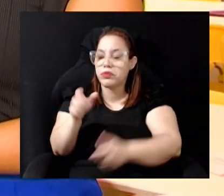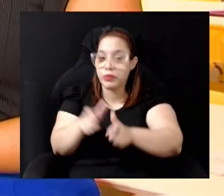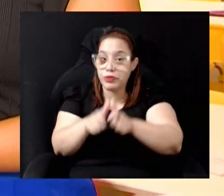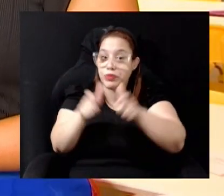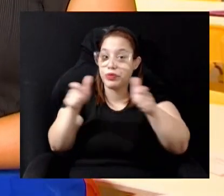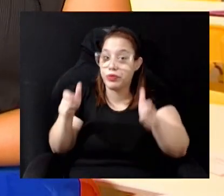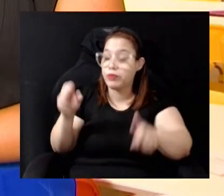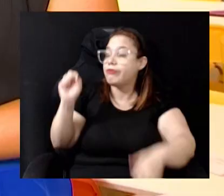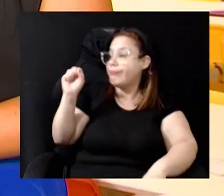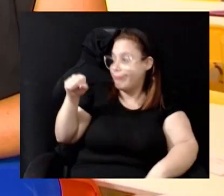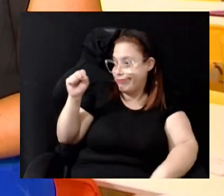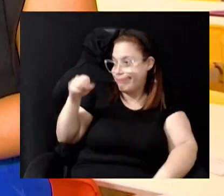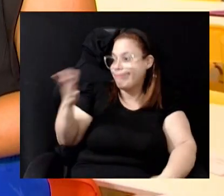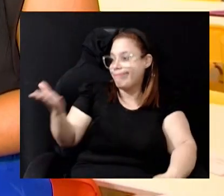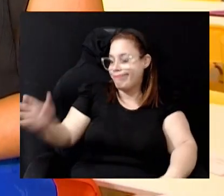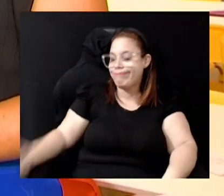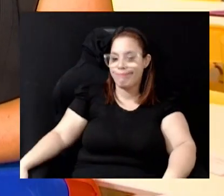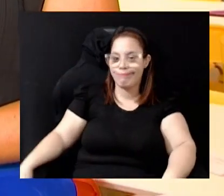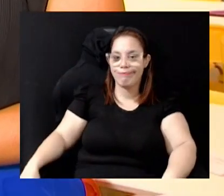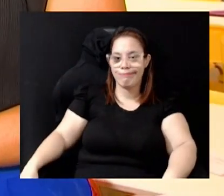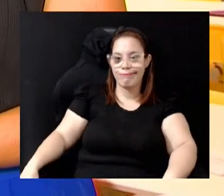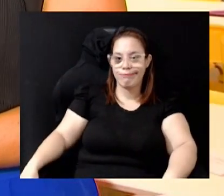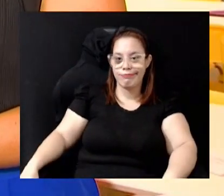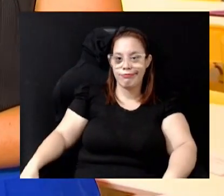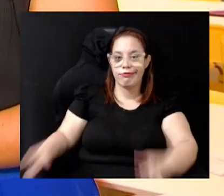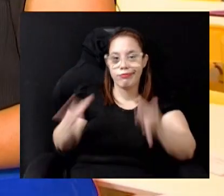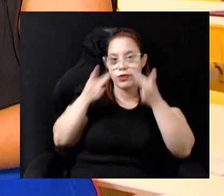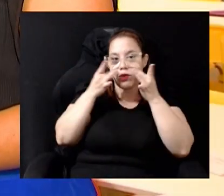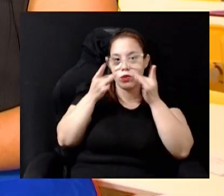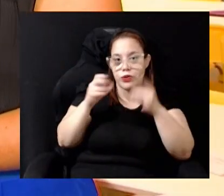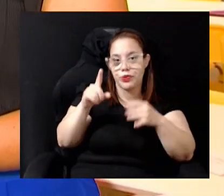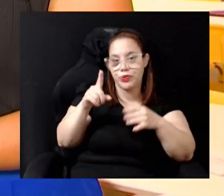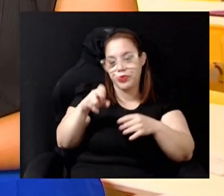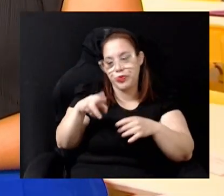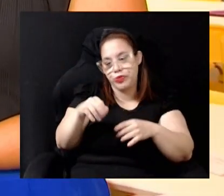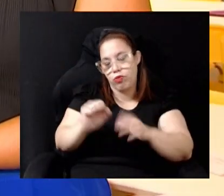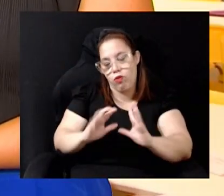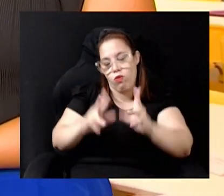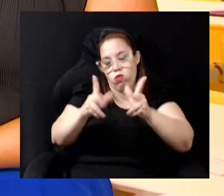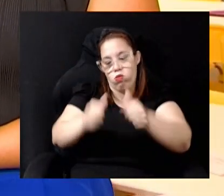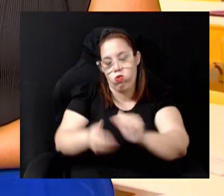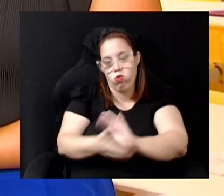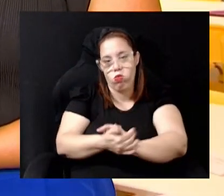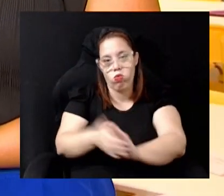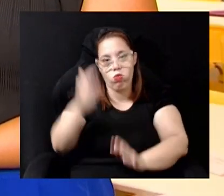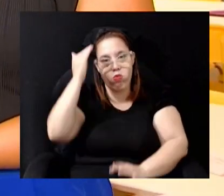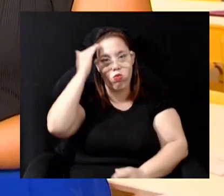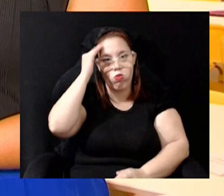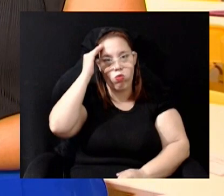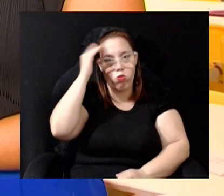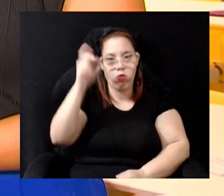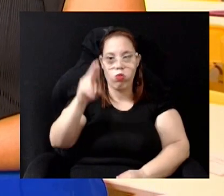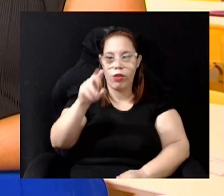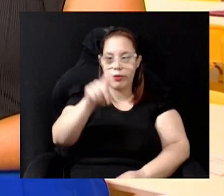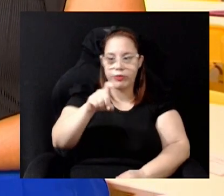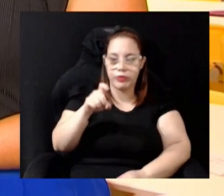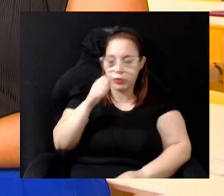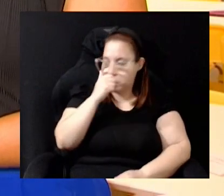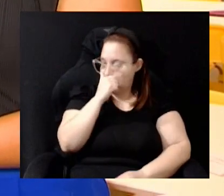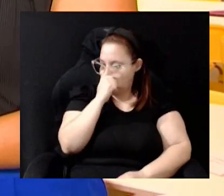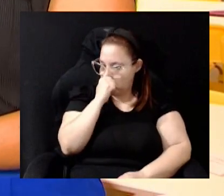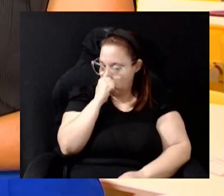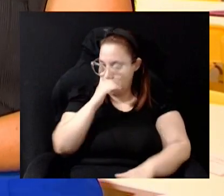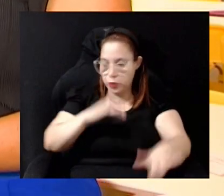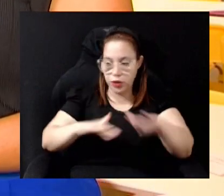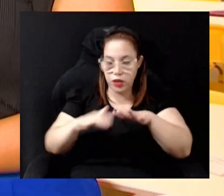sim. Se nós observarmos o campo do design como um todo, nós entendemos que o UX Design é uma área recente dentro